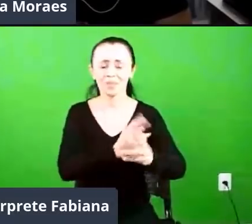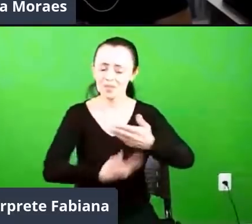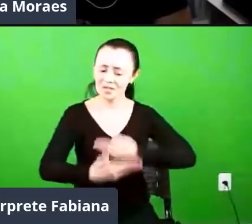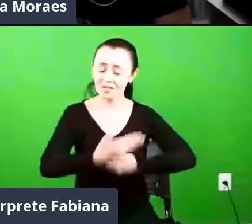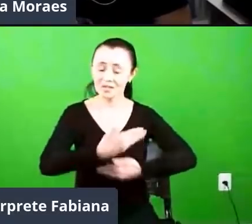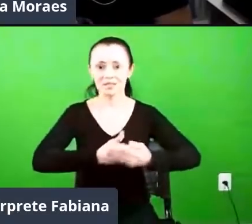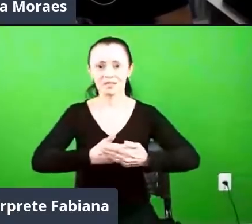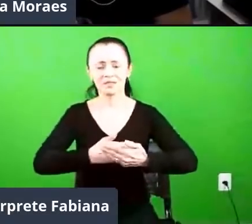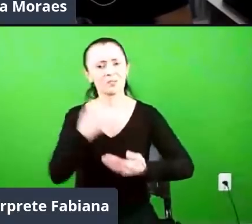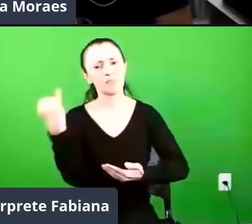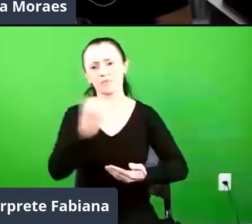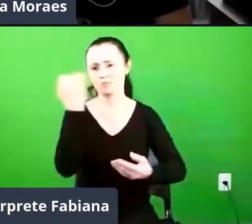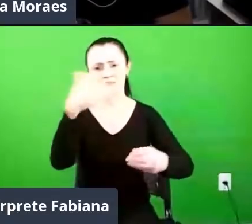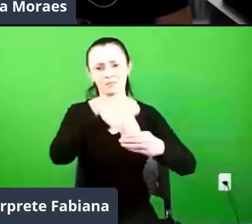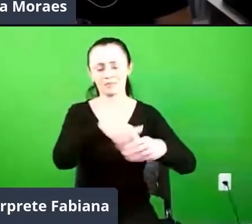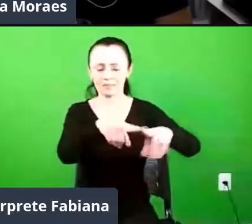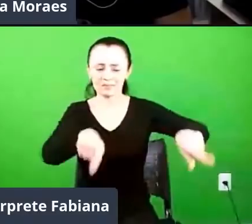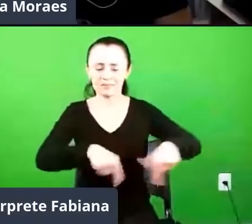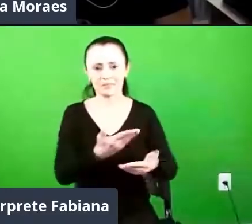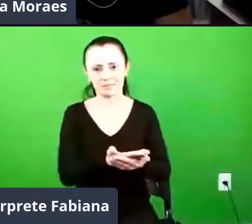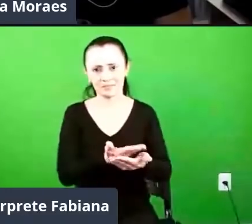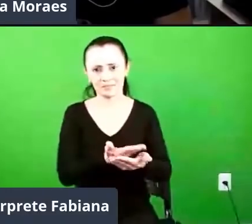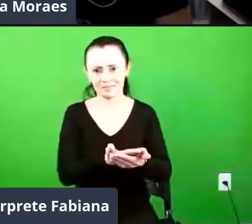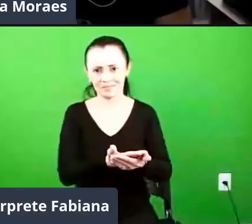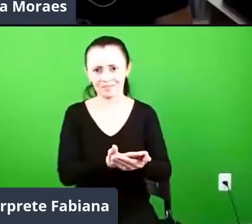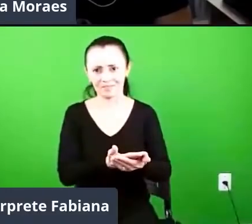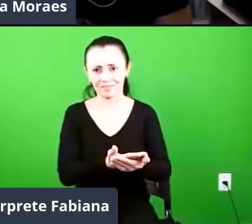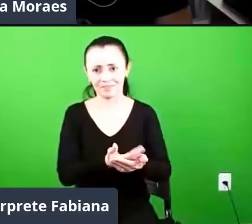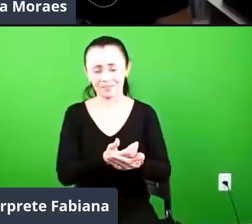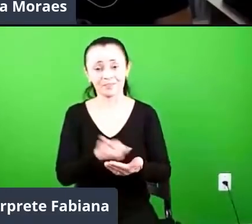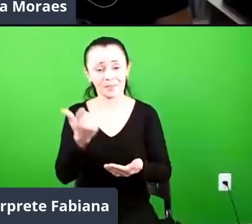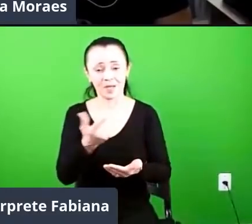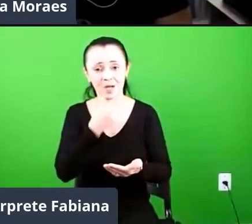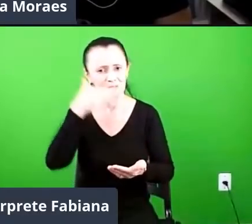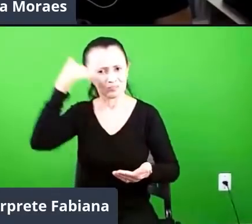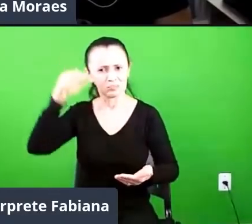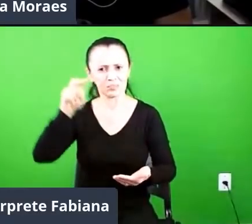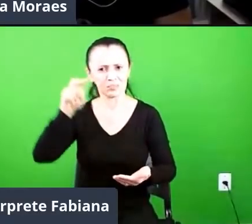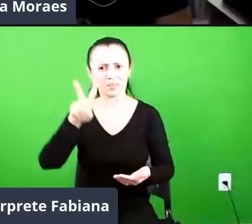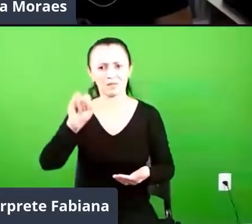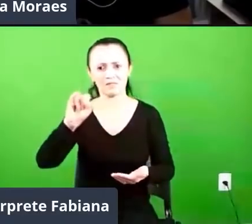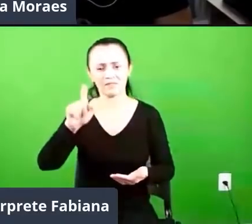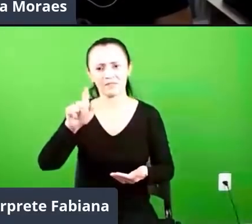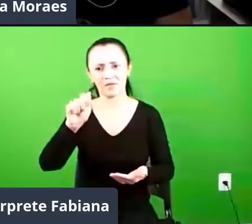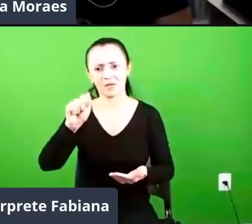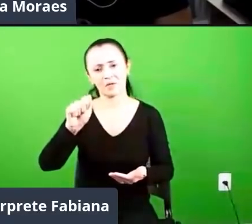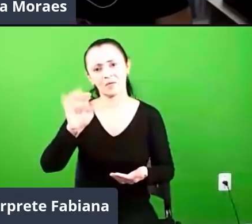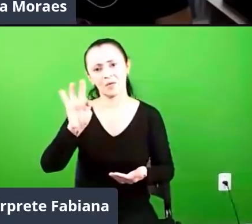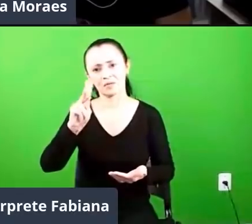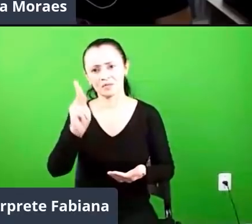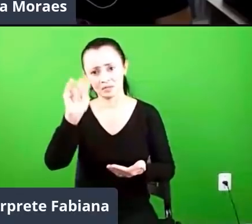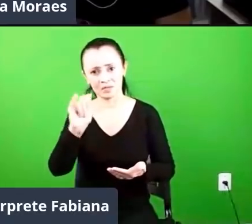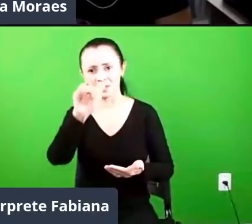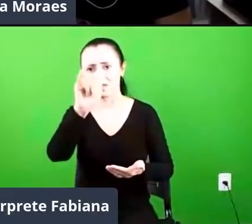né? Vygotsky já colocava isso para nós. Então, assim, volto a dizer, esse ensino, ele